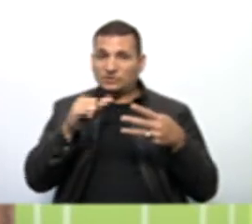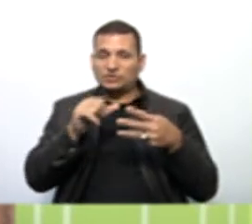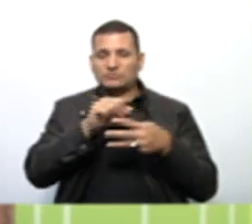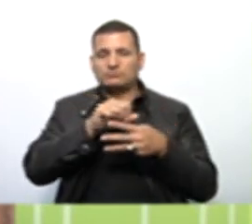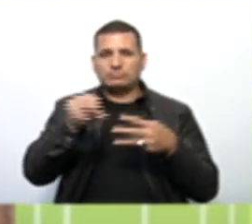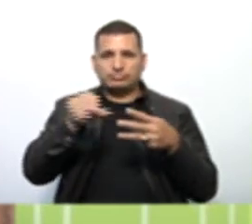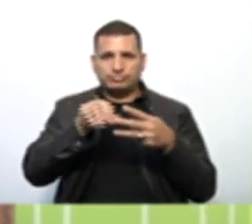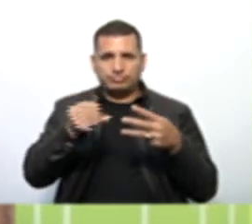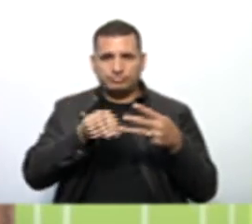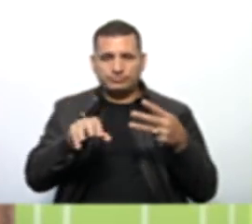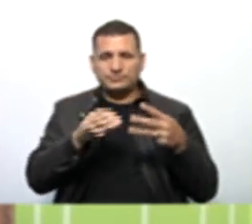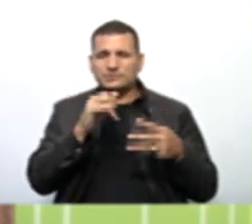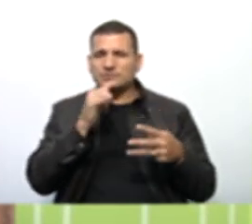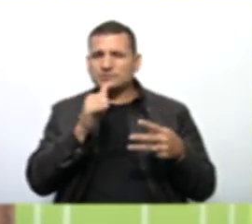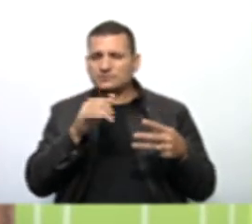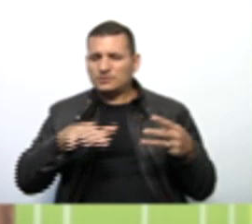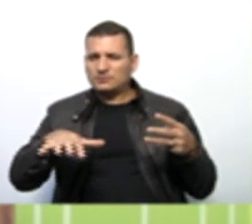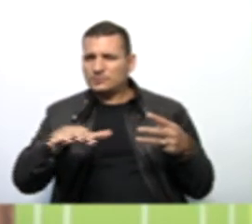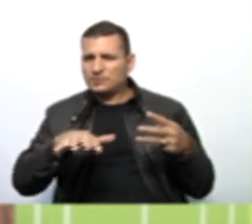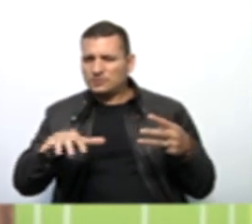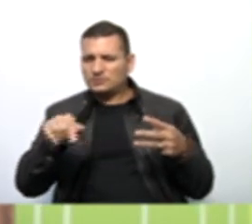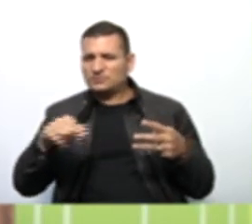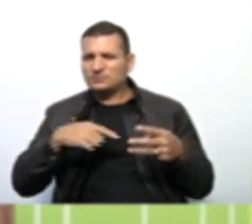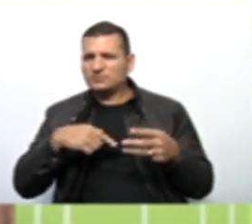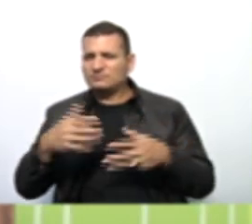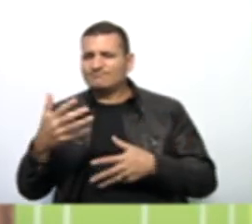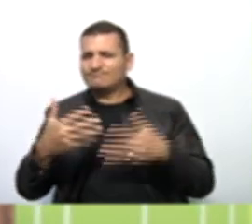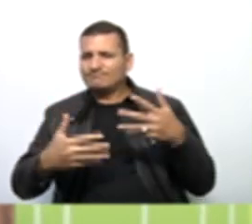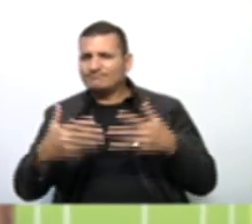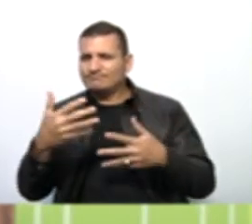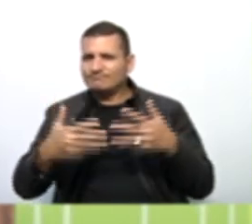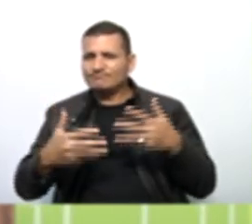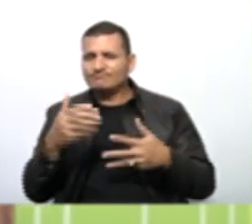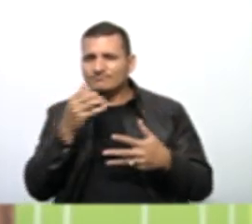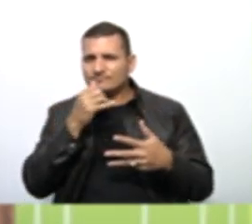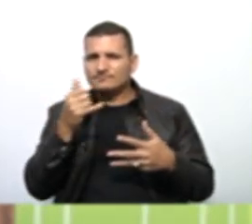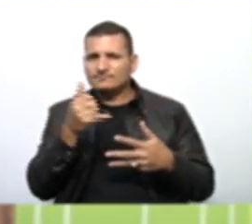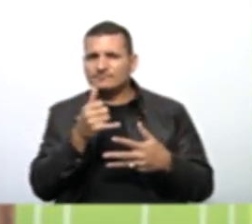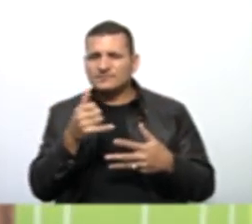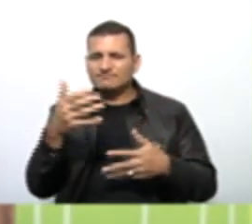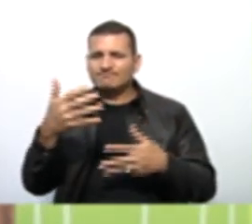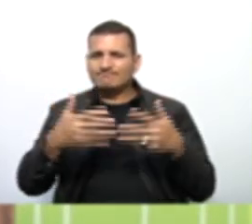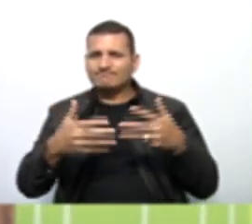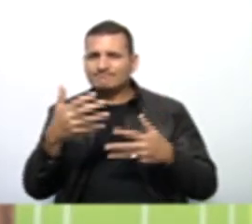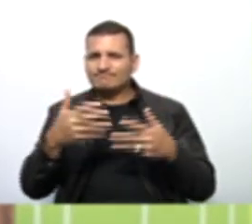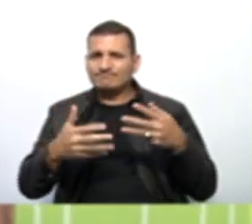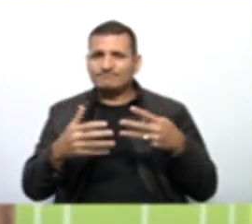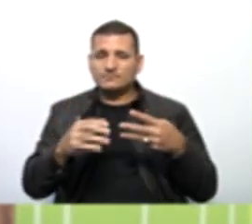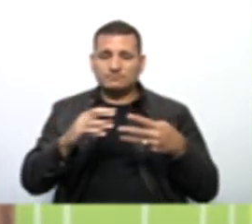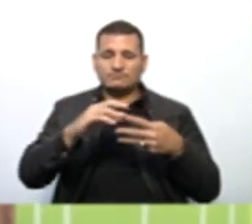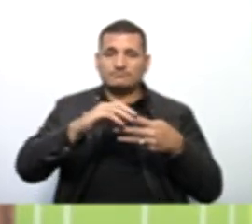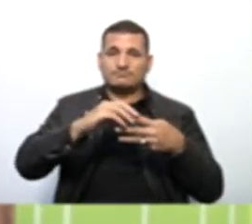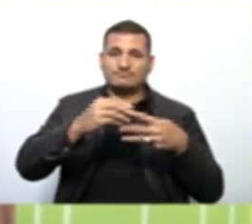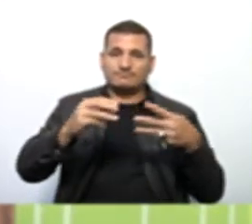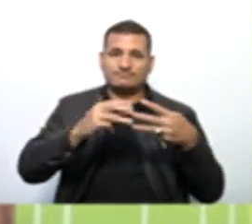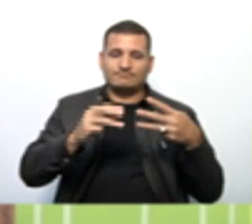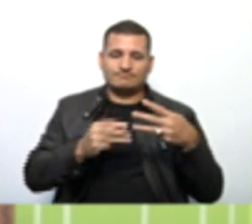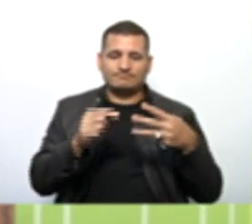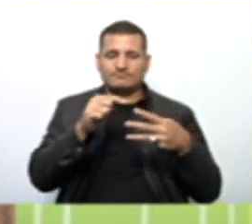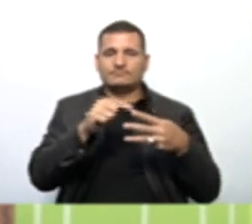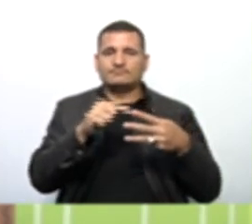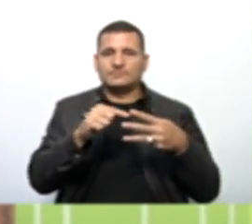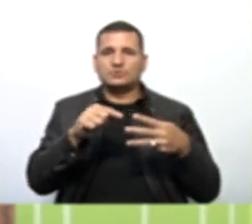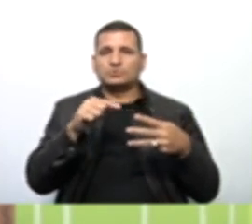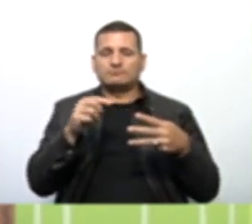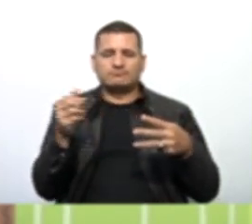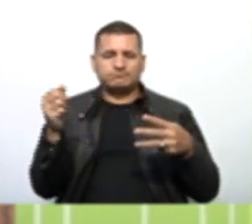algum ambiente que sofre muita interferência eletromagnética o cabo não blindado ele vai sofrer com